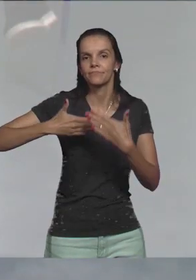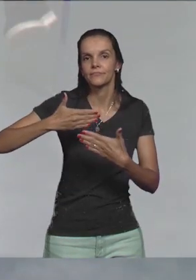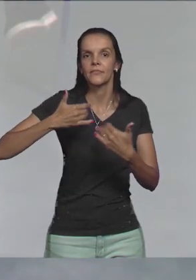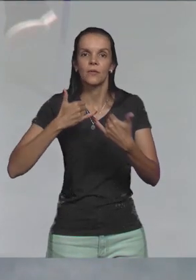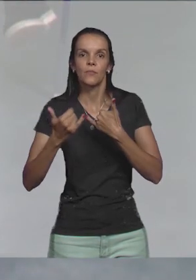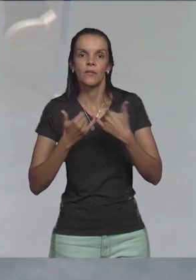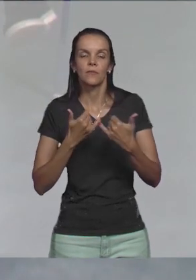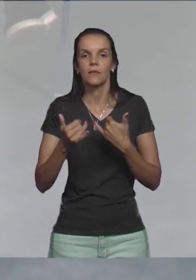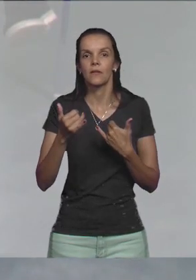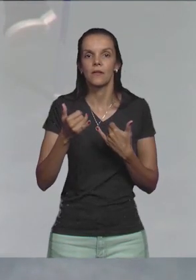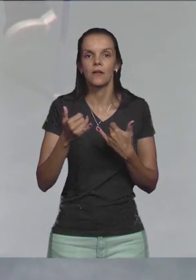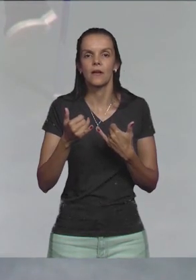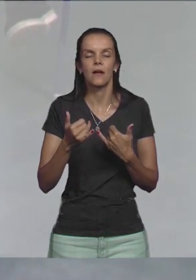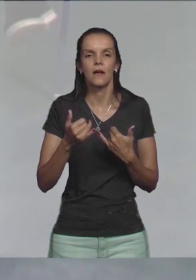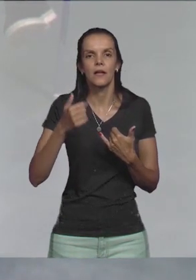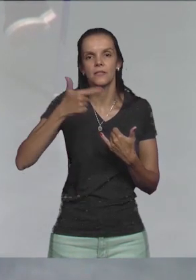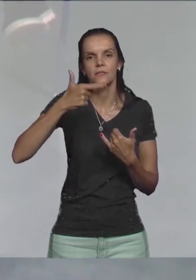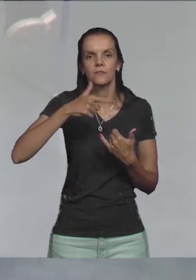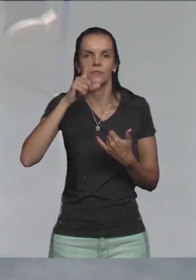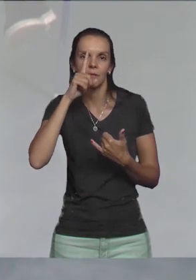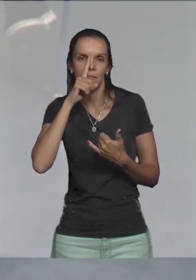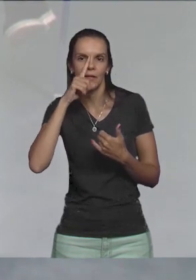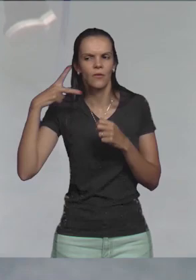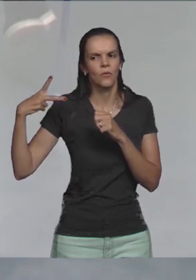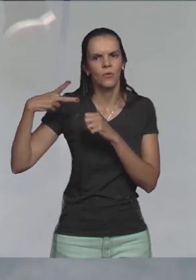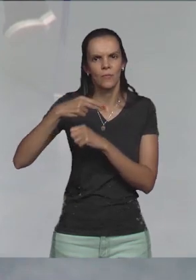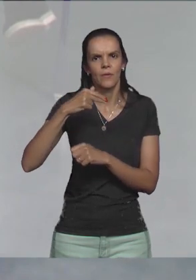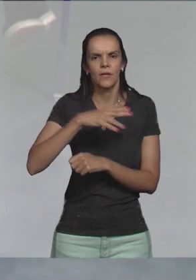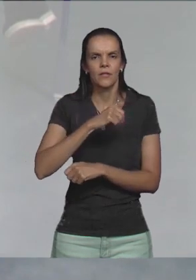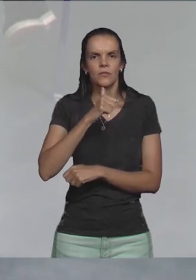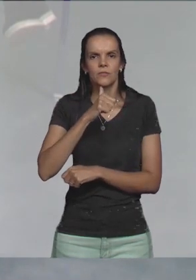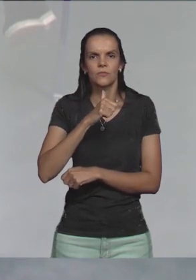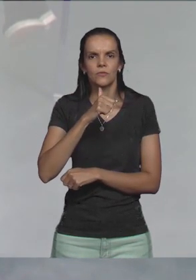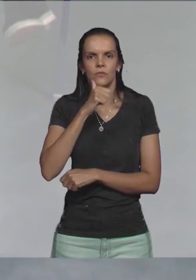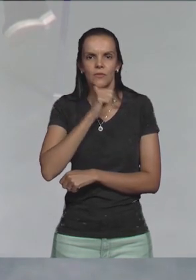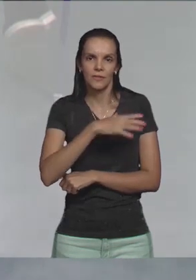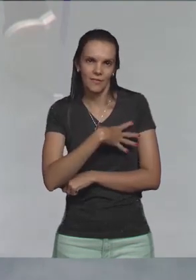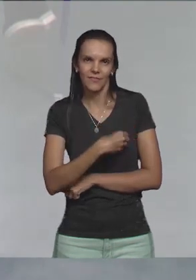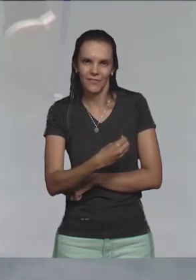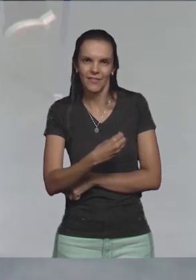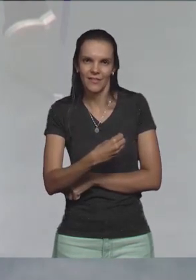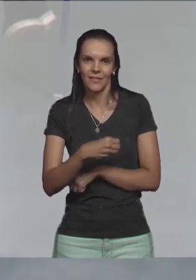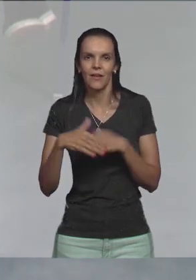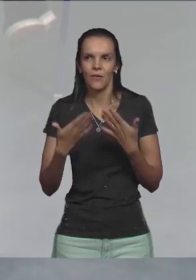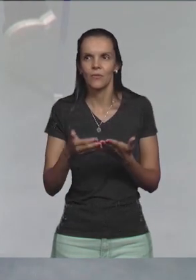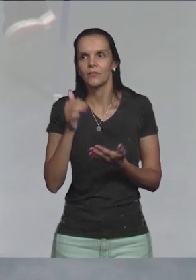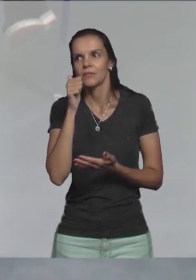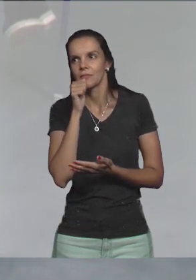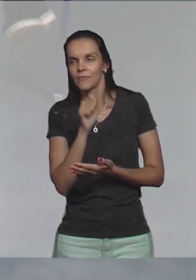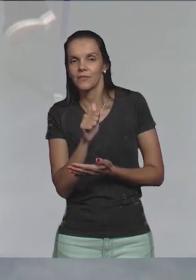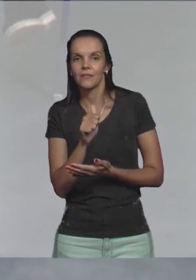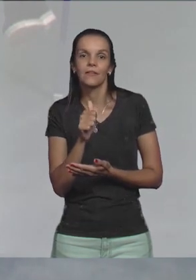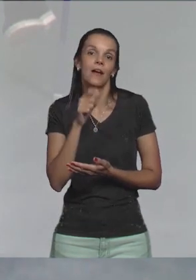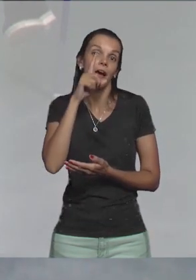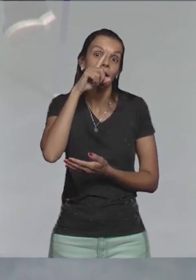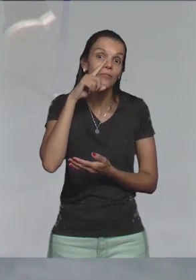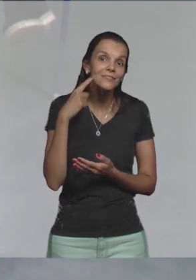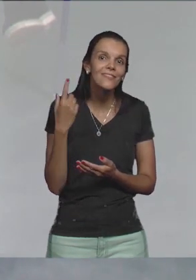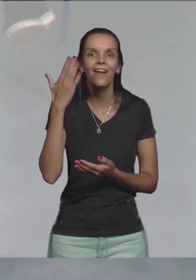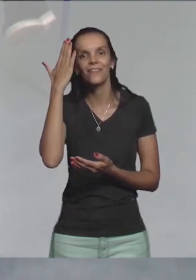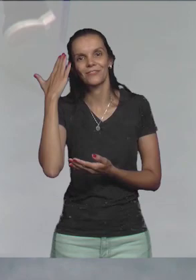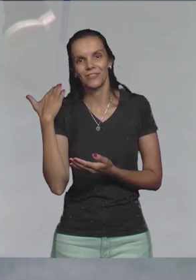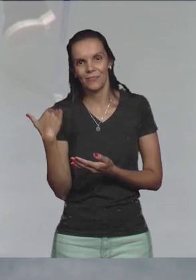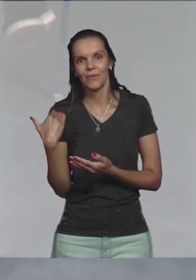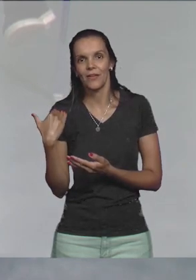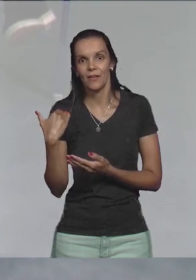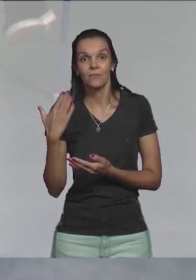como o da mãe que cortou, a madrasta que cortou o cabelo da filha, sabe? Quando a menina gostava daquele